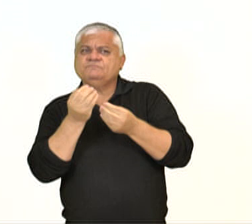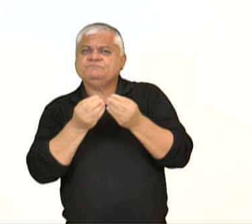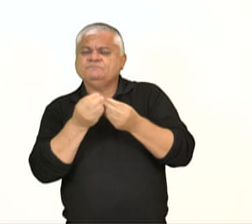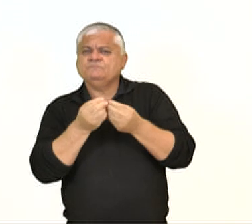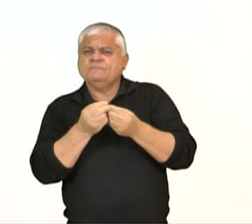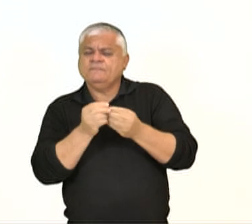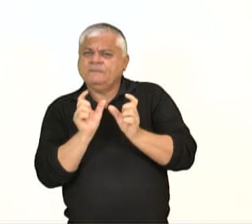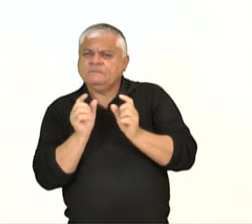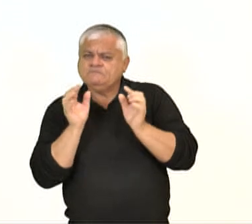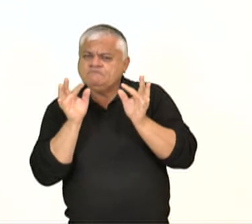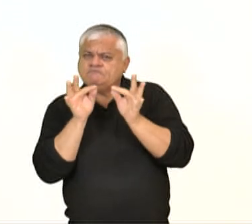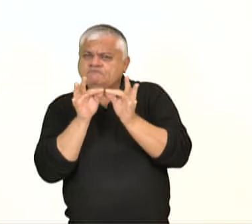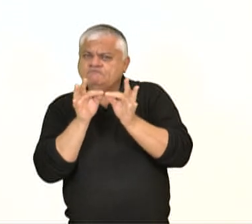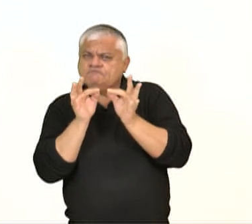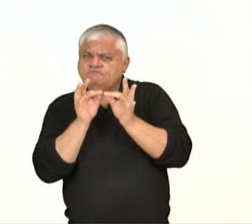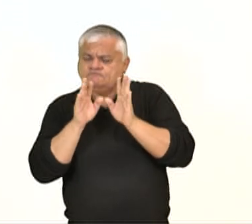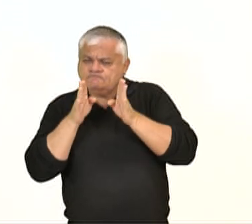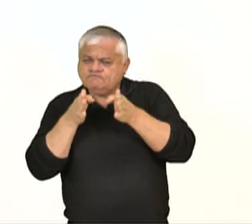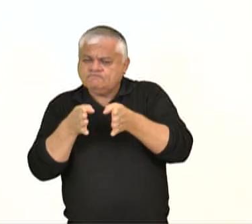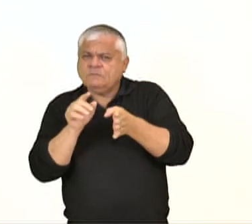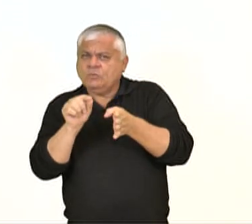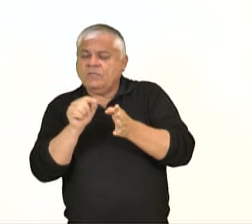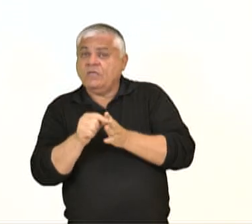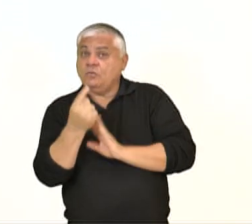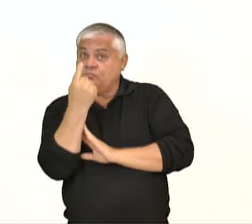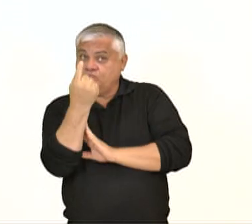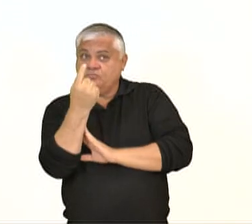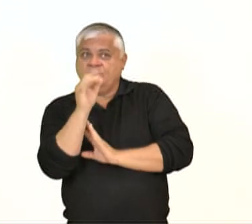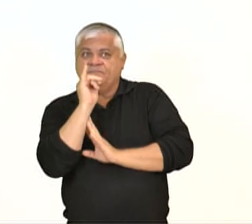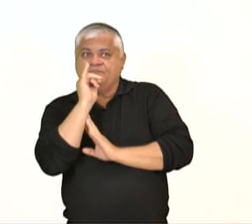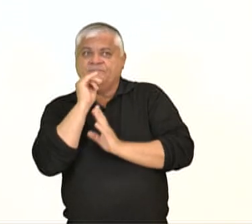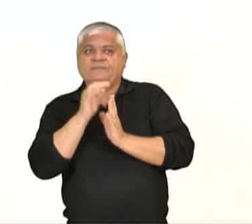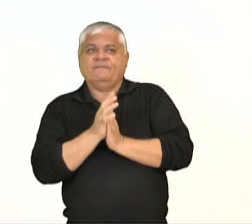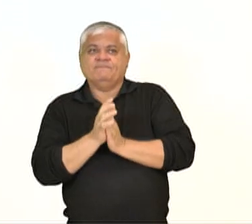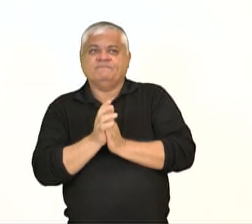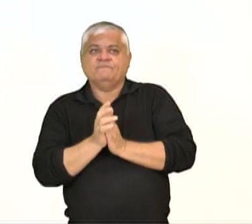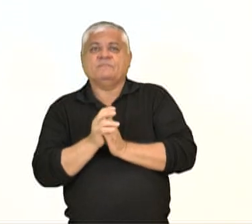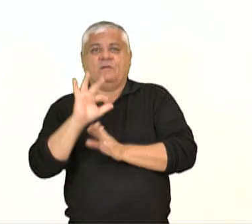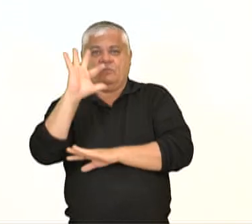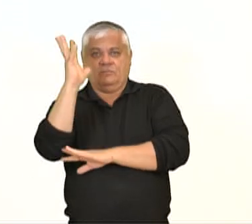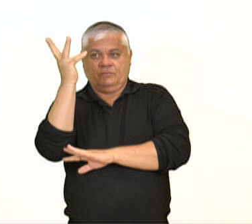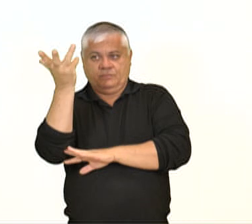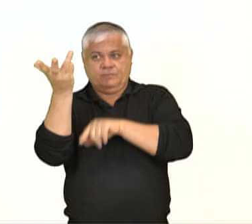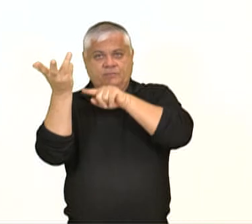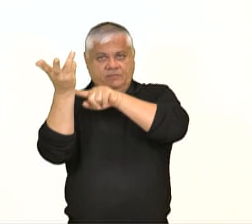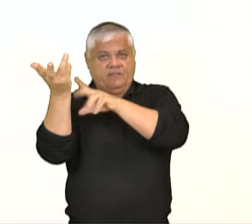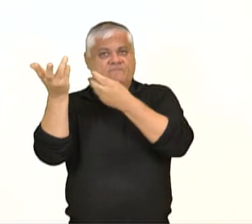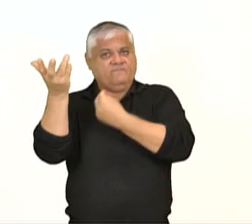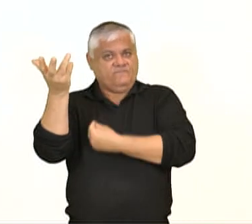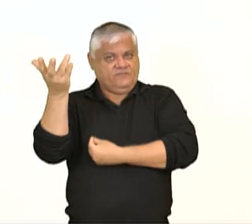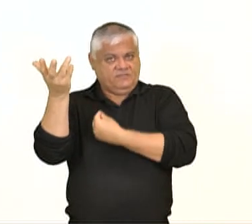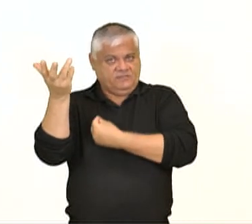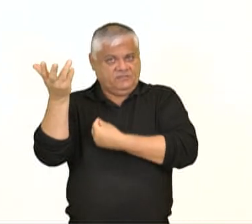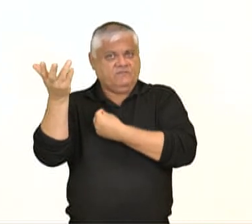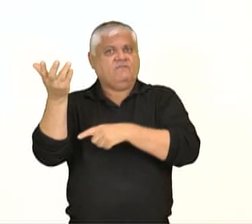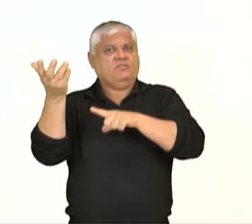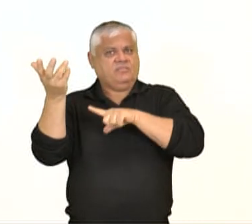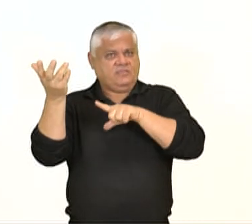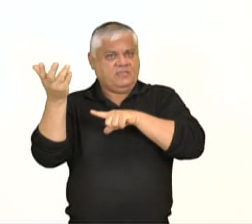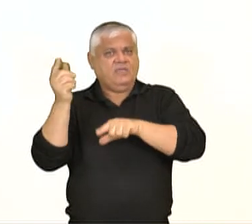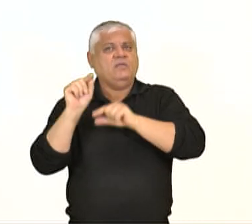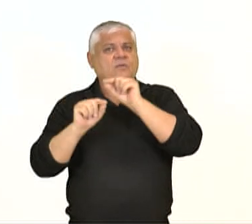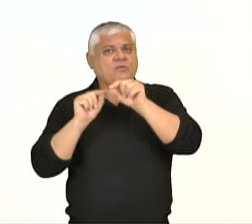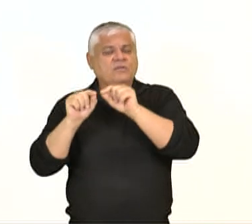bem específica que ela utiliza, uma das, né? Então, como já falamos, são organismos vivos, são seres vivos